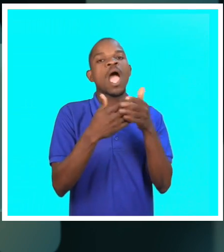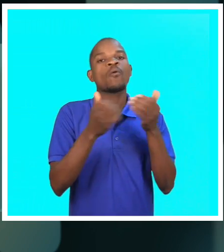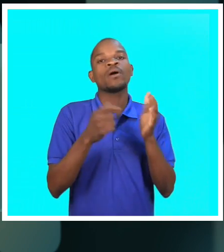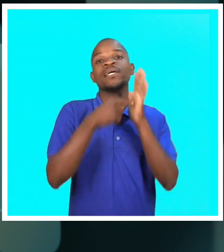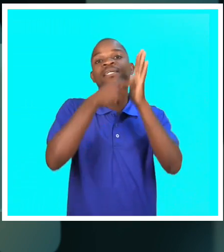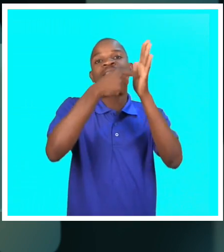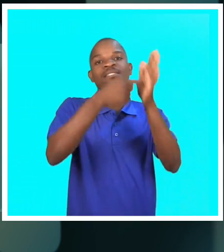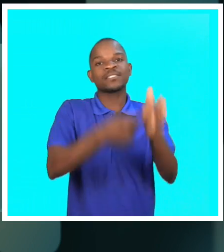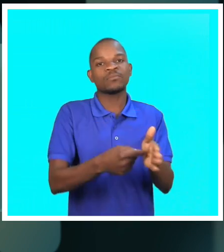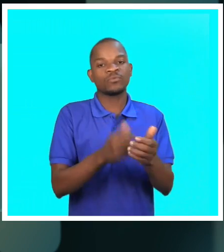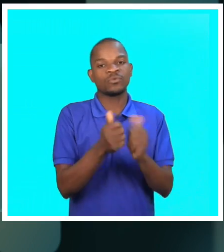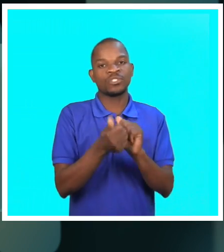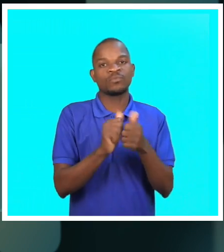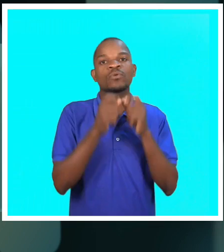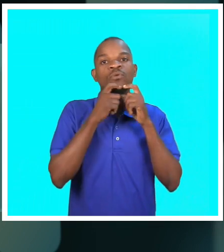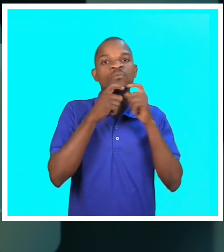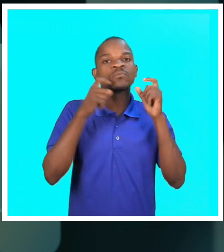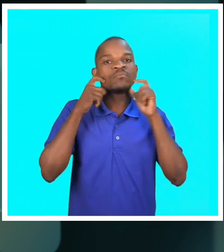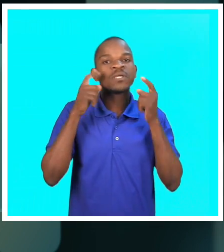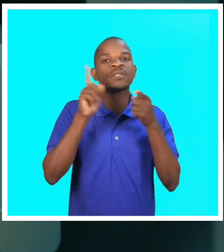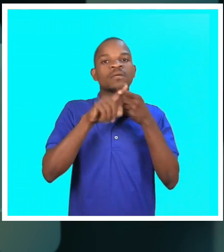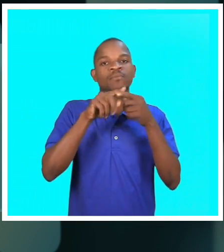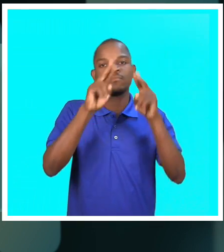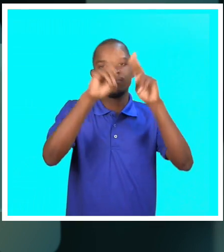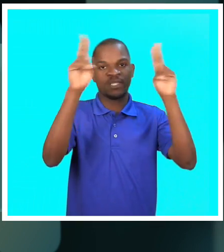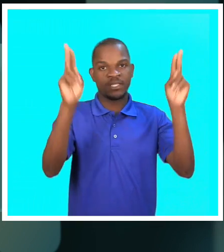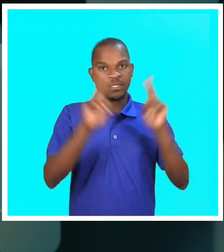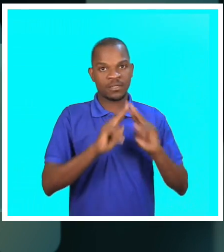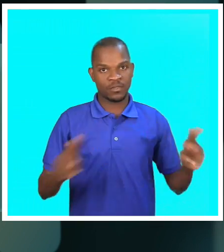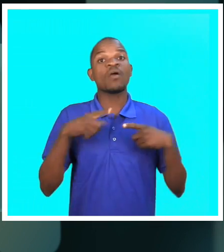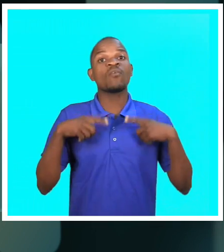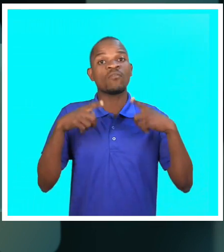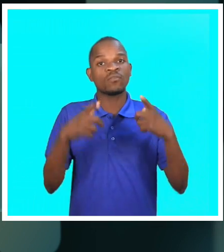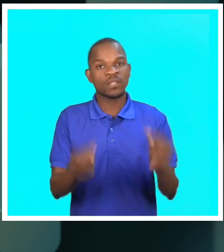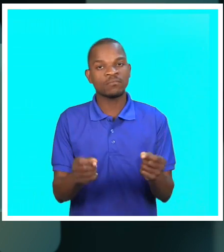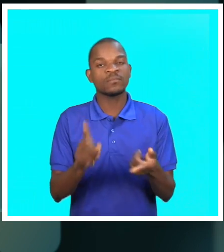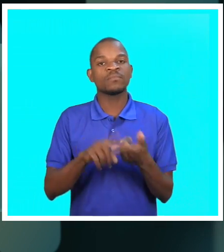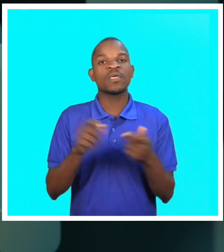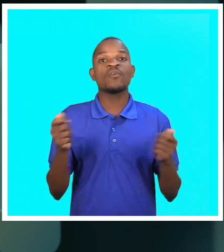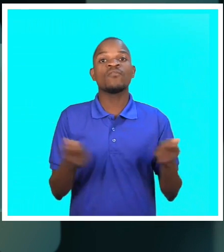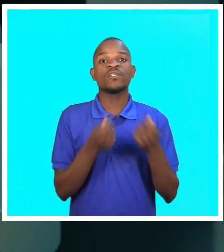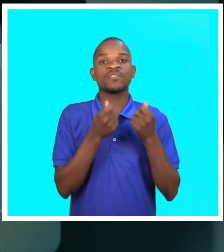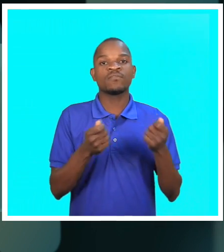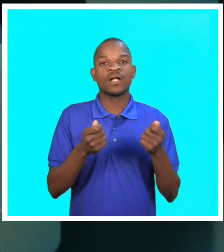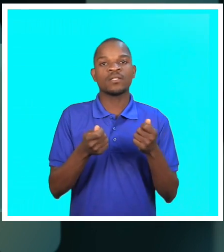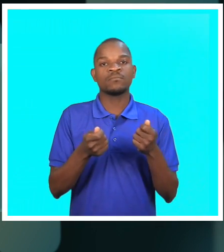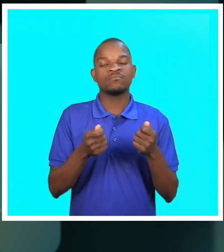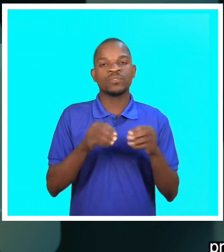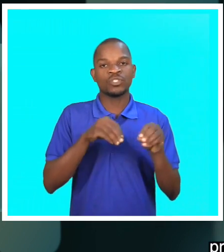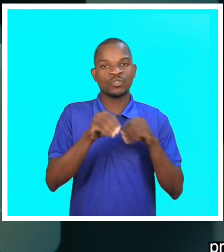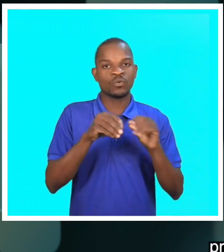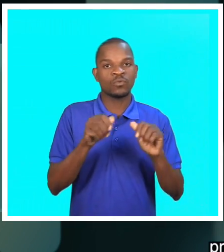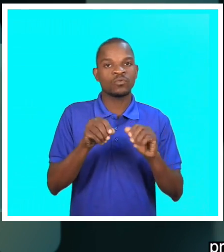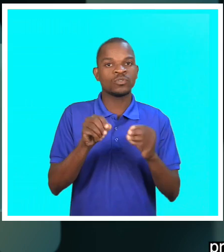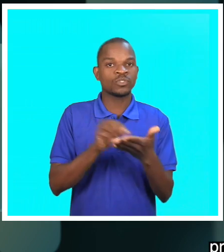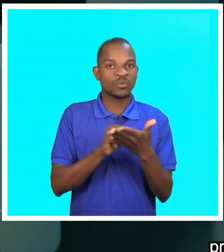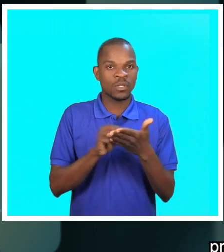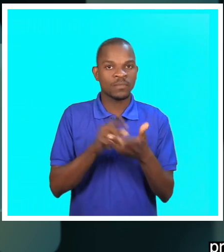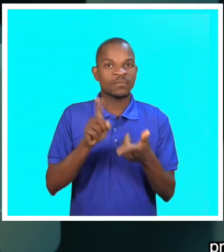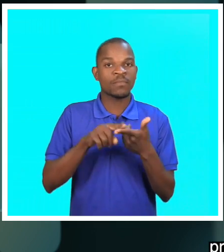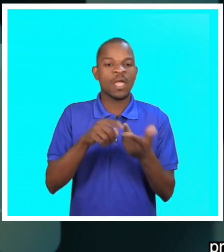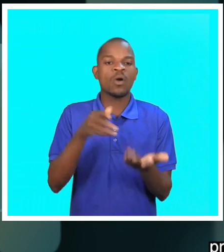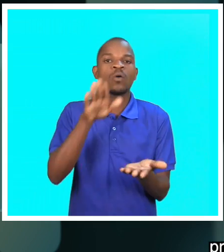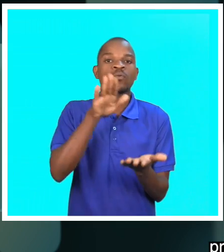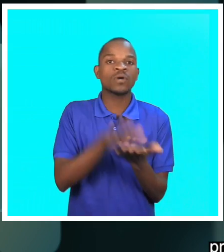grandes ícones do desporto nacional e internacional. Os festivais de jogos escolares pretendem ser